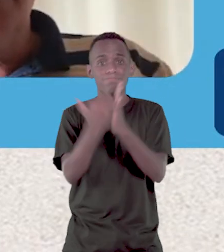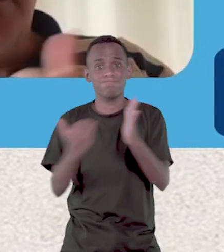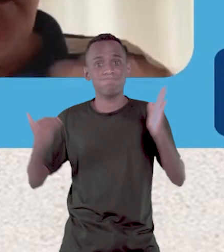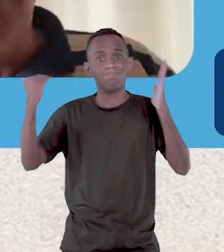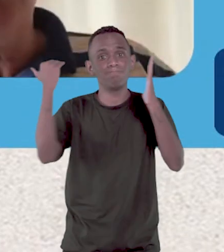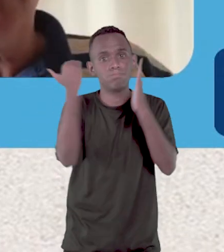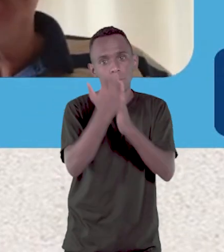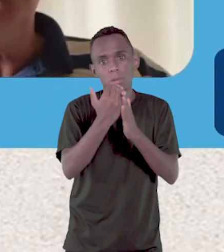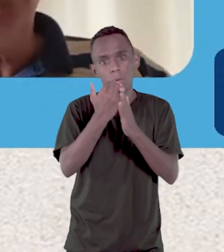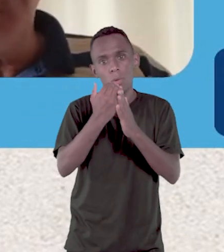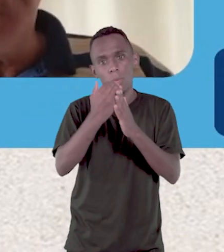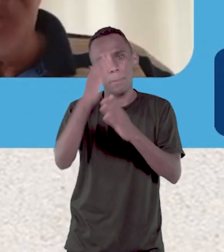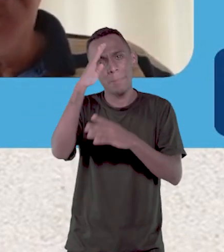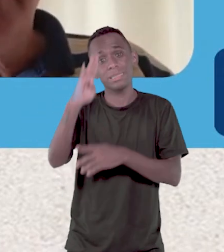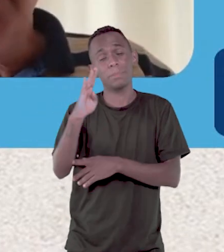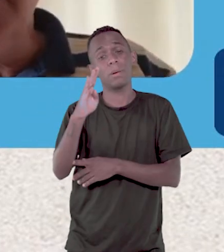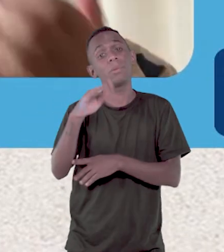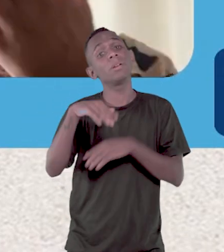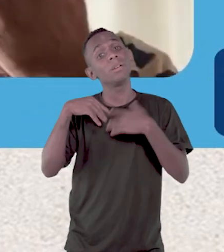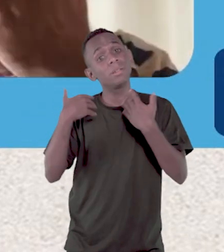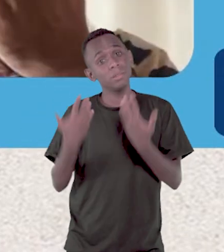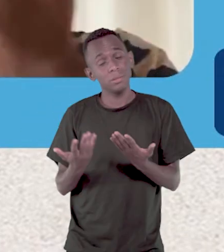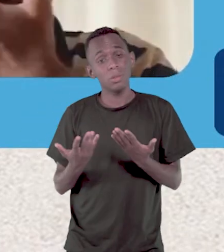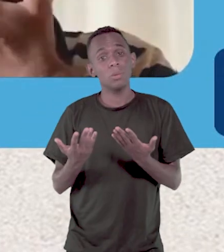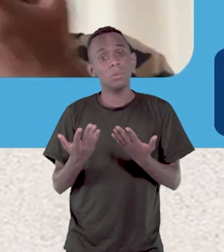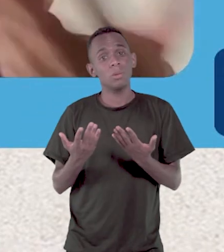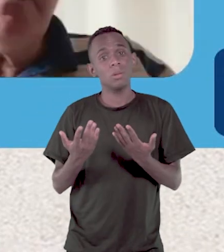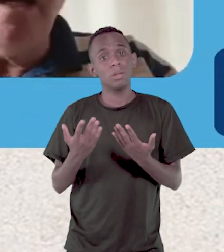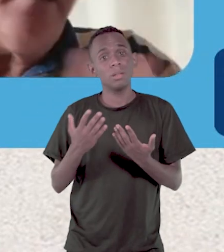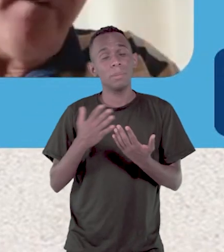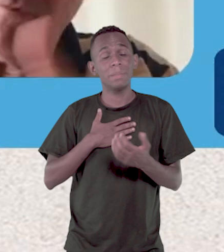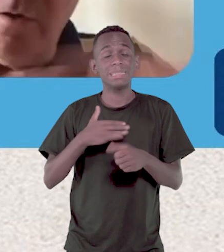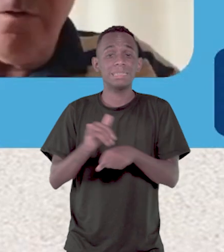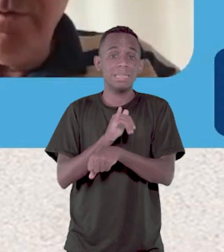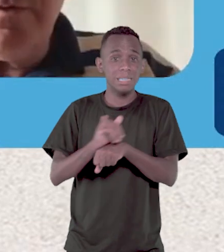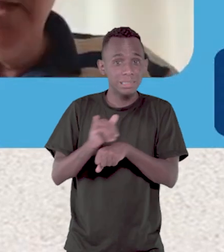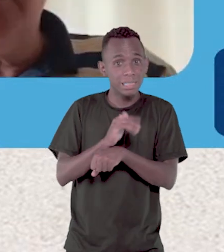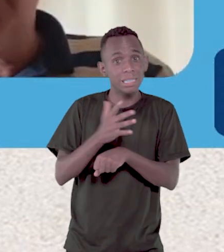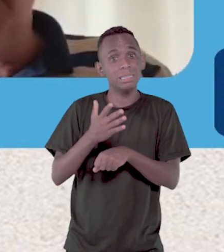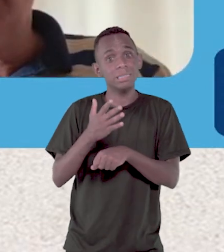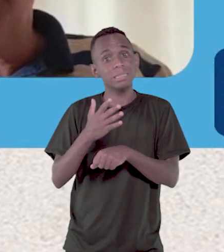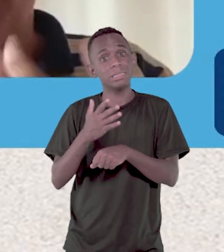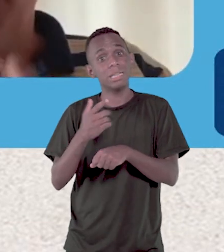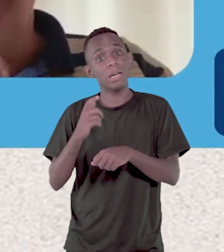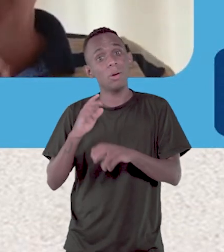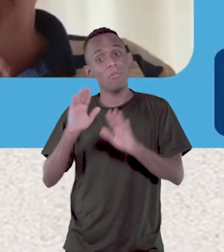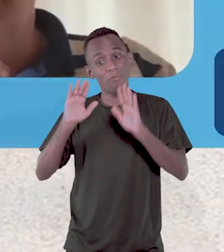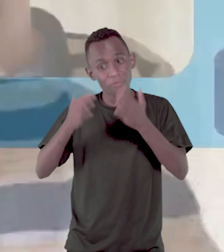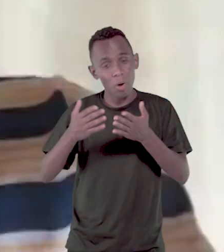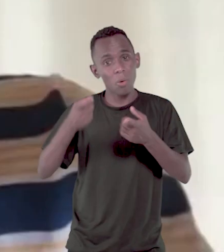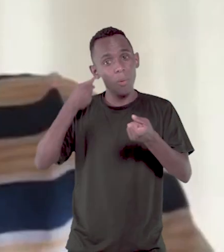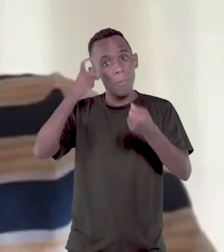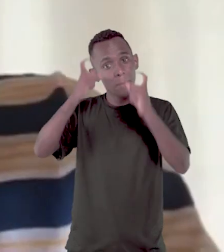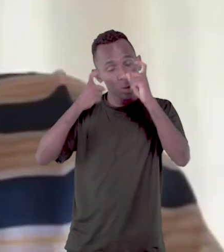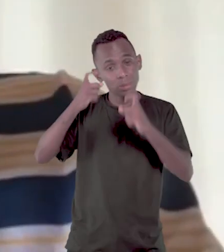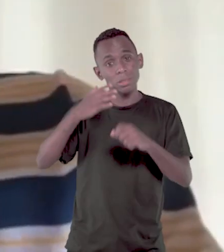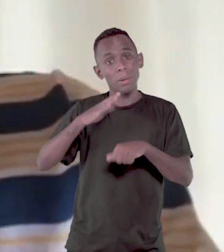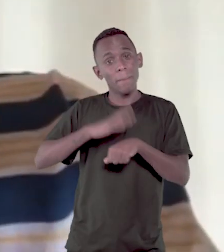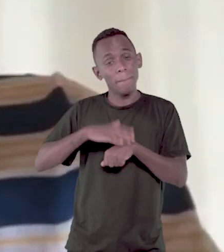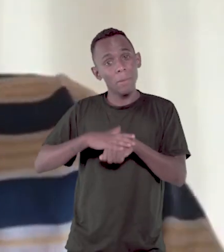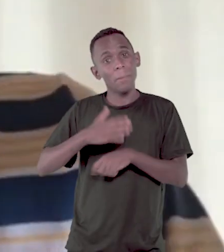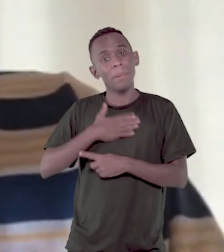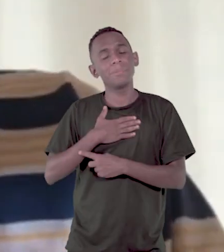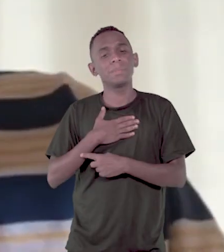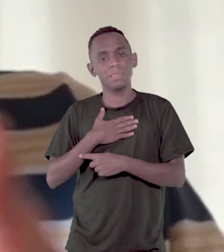questão estética, à questão formal, né? Então, assim, isso está em todos os meus livros, ou seja, uma preocupação muito grande minha